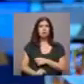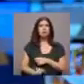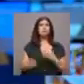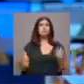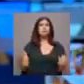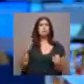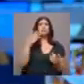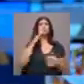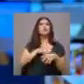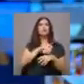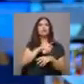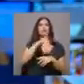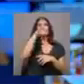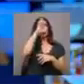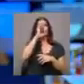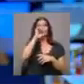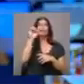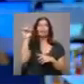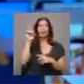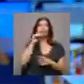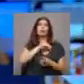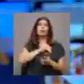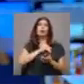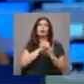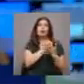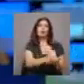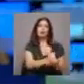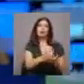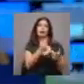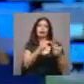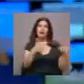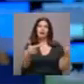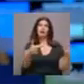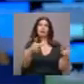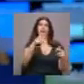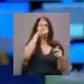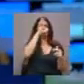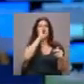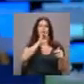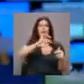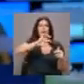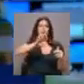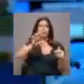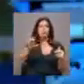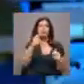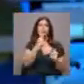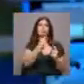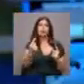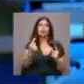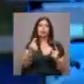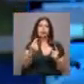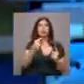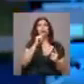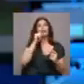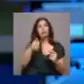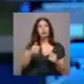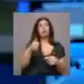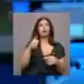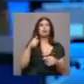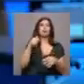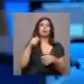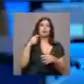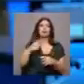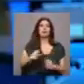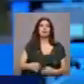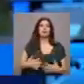estar subsídios dados pelo governo federal às câmaras e aos governos estaduais por cada vítima do novo coronavírus. Como